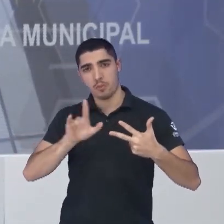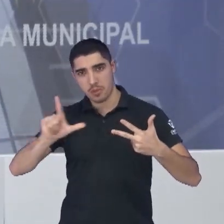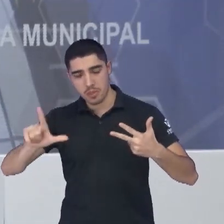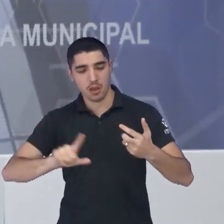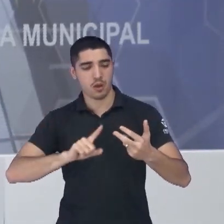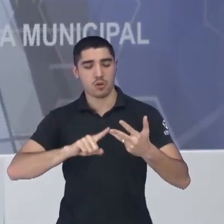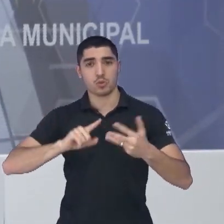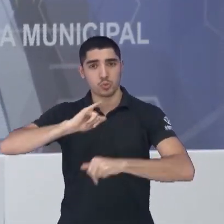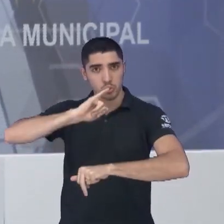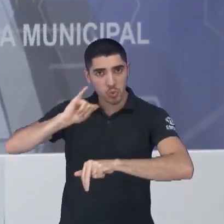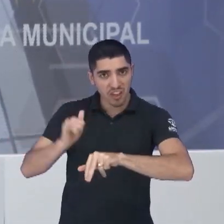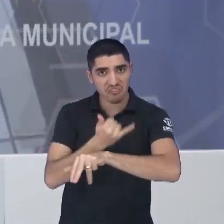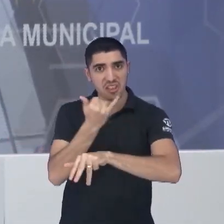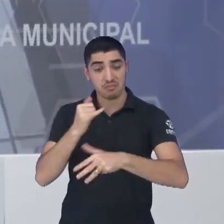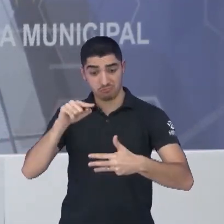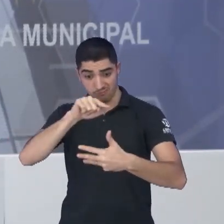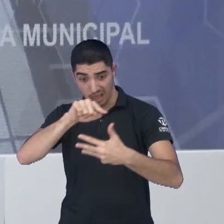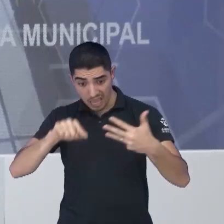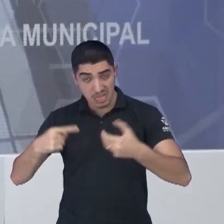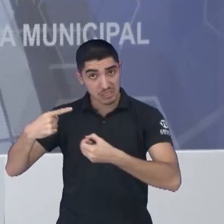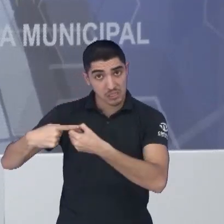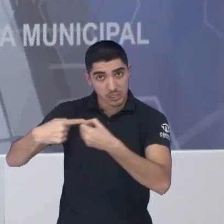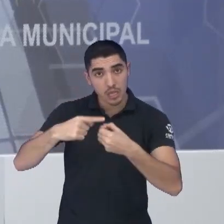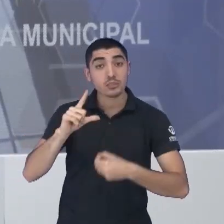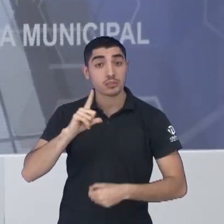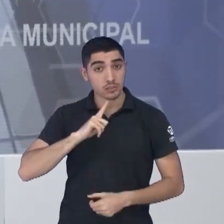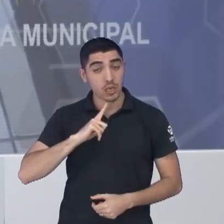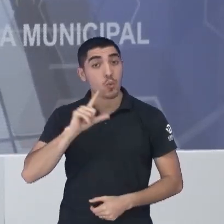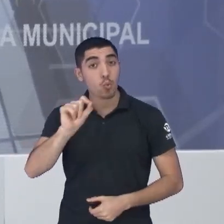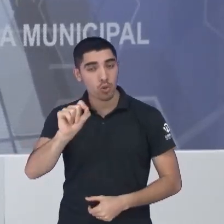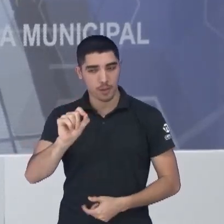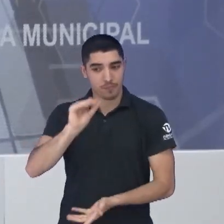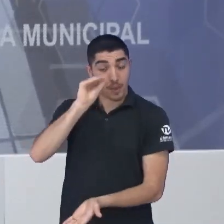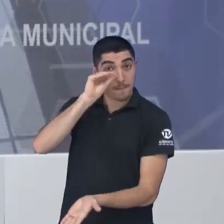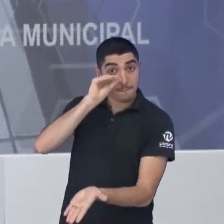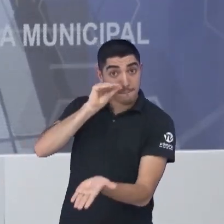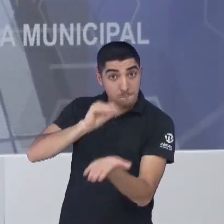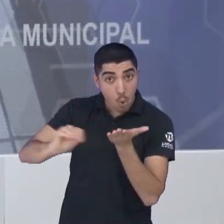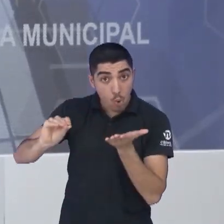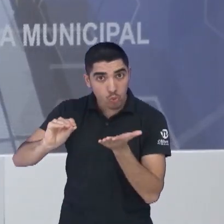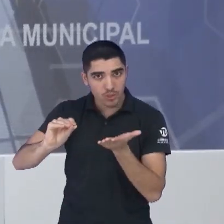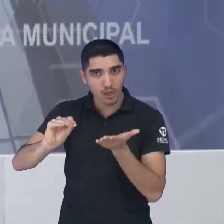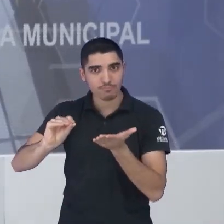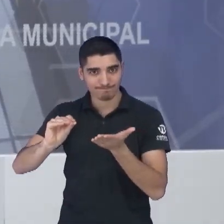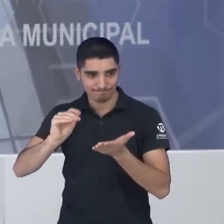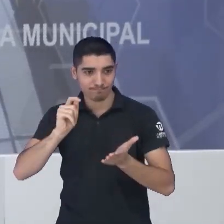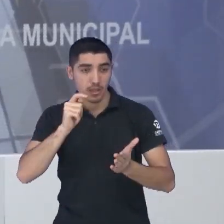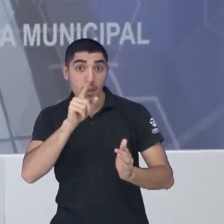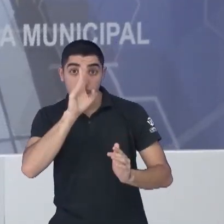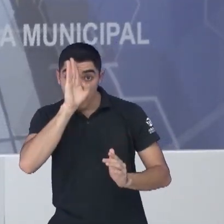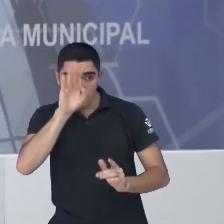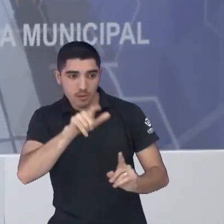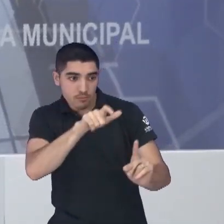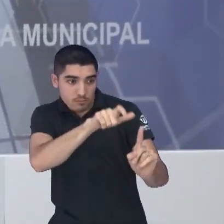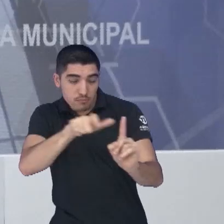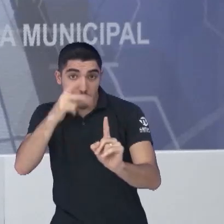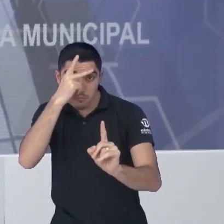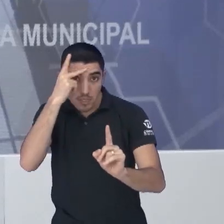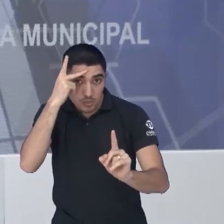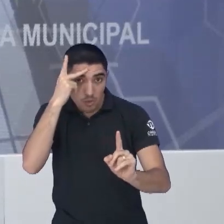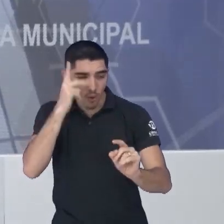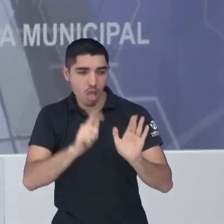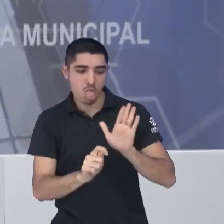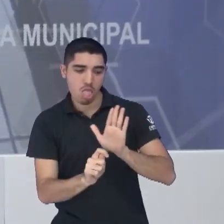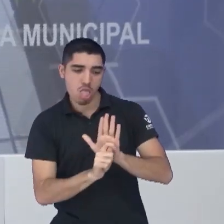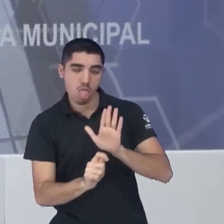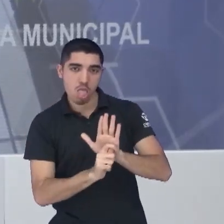trazido a figura da multa administrativa para usuários de droga, mais precisamente, principalmente os maconheiros